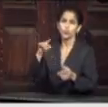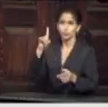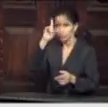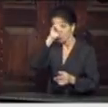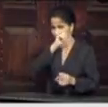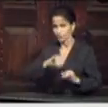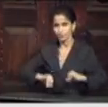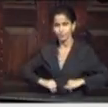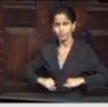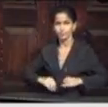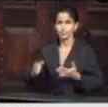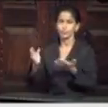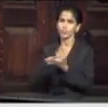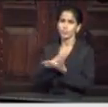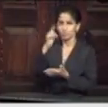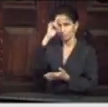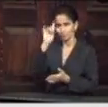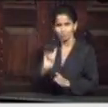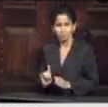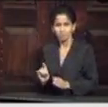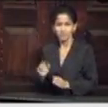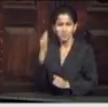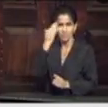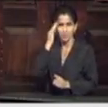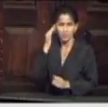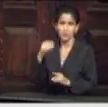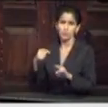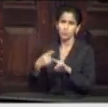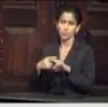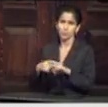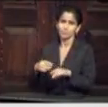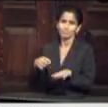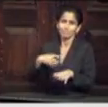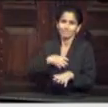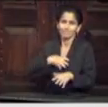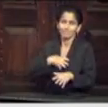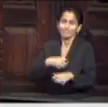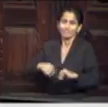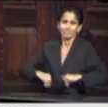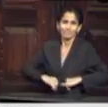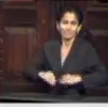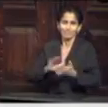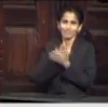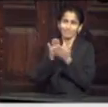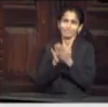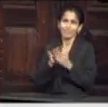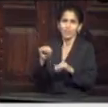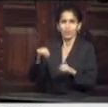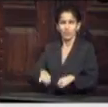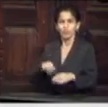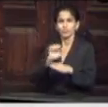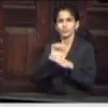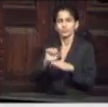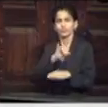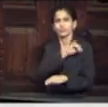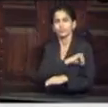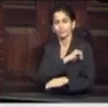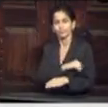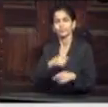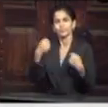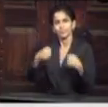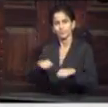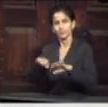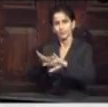dos parlamentares não entendam, porque não sofrem na pele o que é ser jornalista no estado do Rio de Janeiro. É preciso fazer